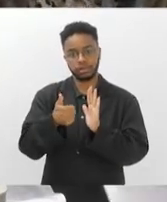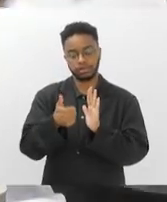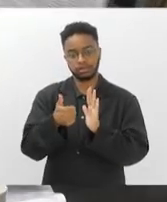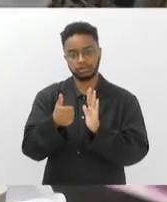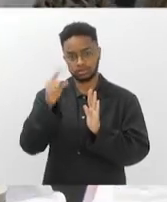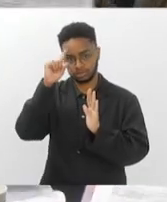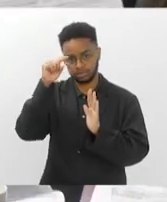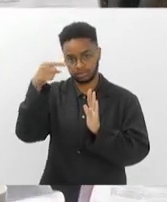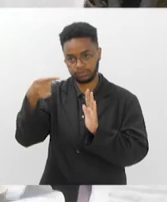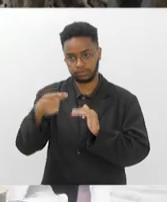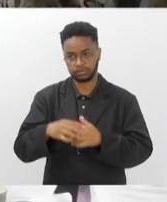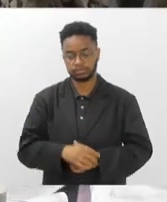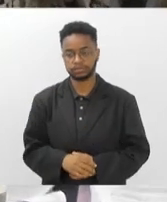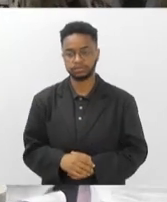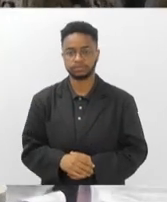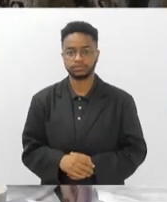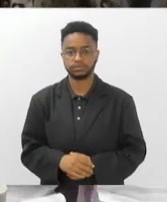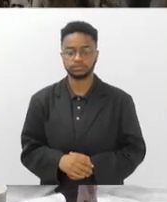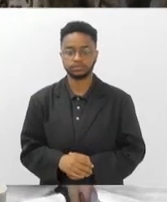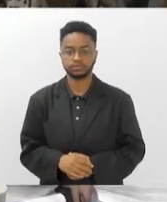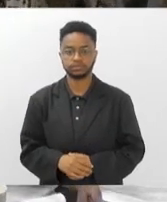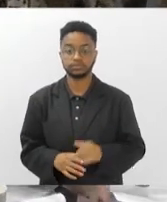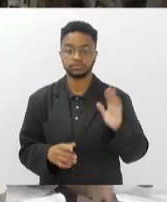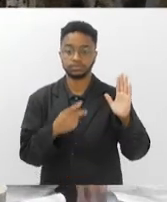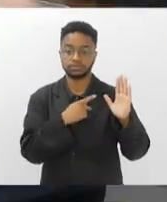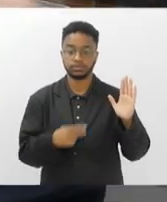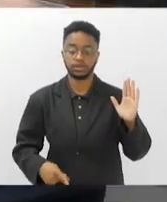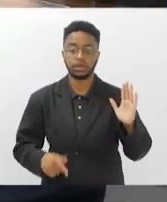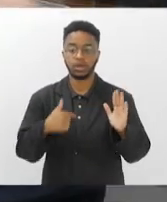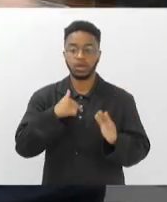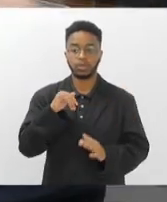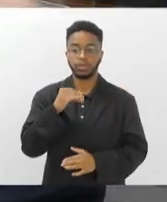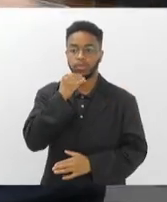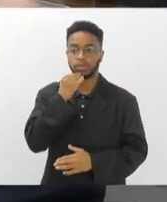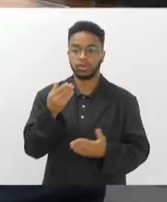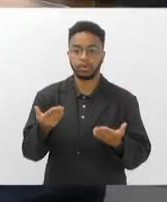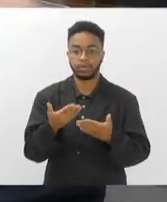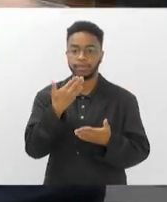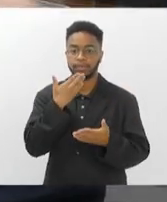pauta. Senhor presidente, pois não. Eu vou aproveitar a oportunidade de pedir